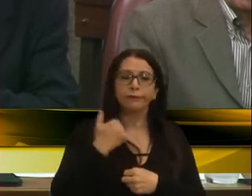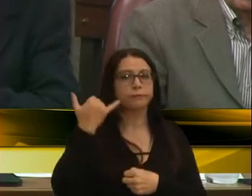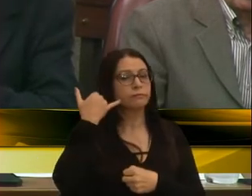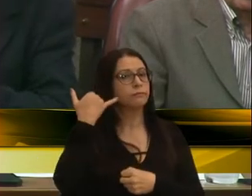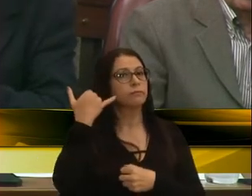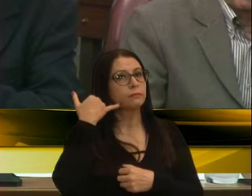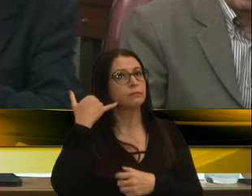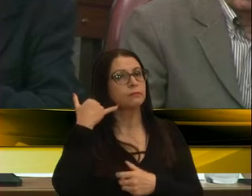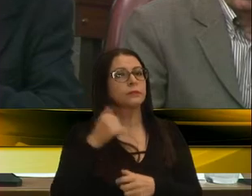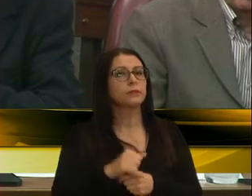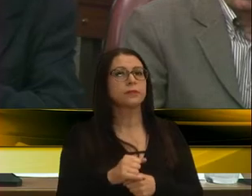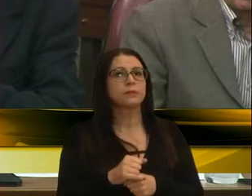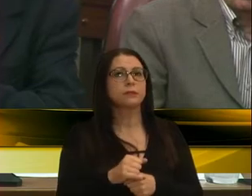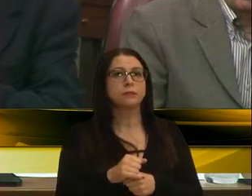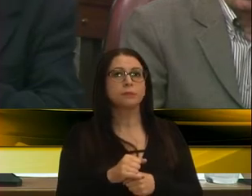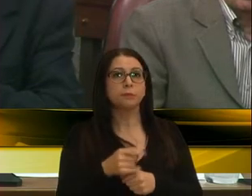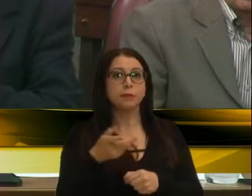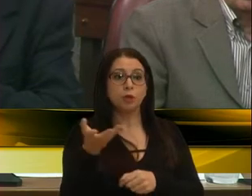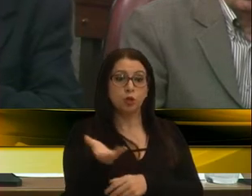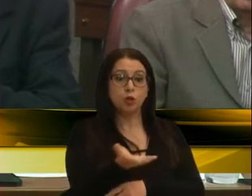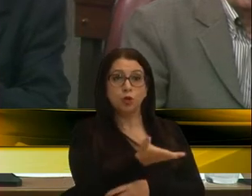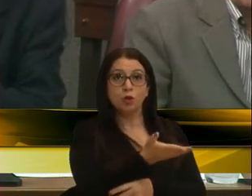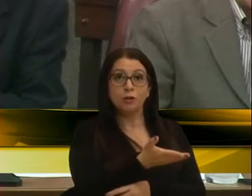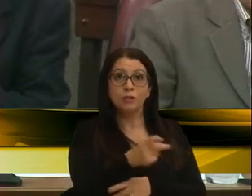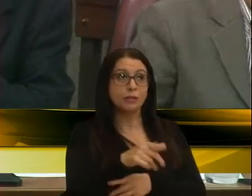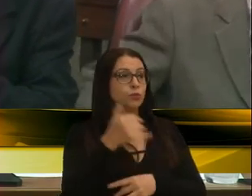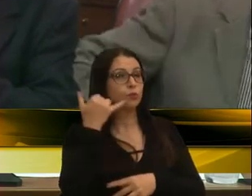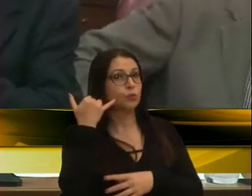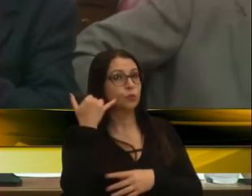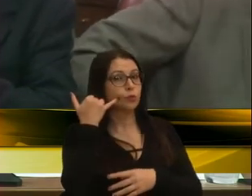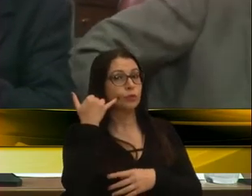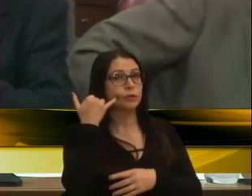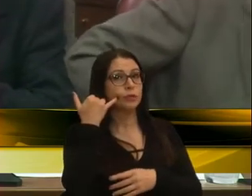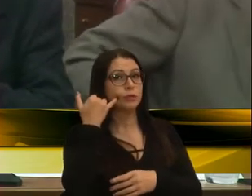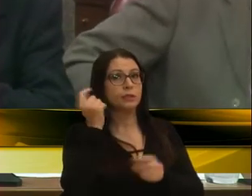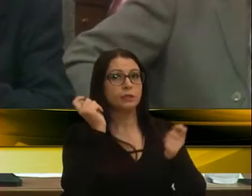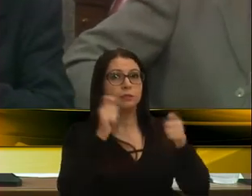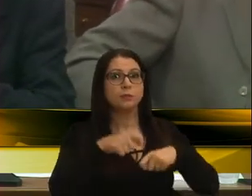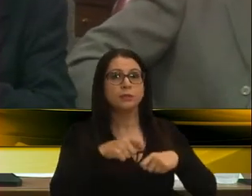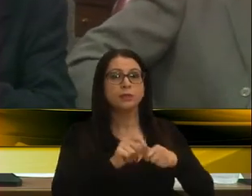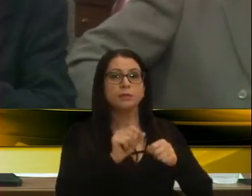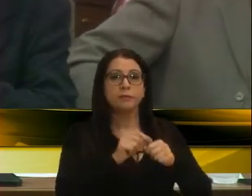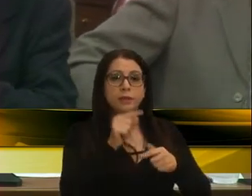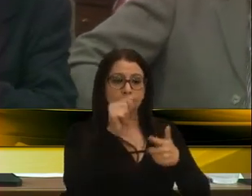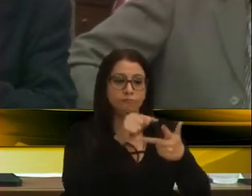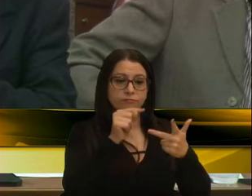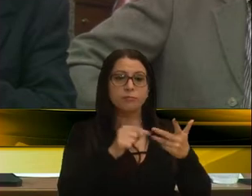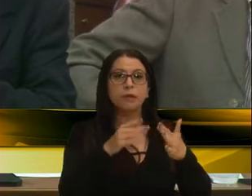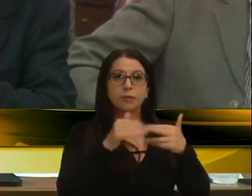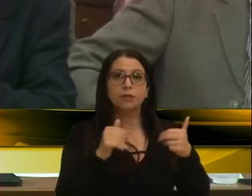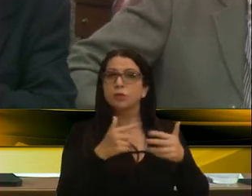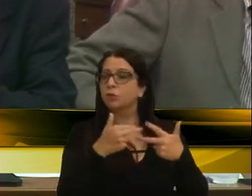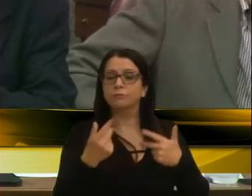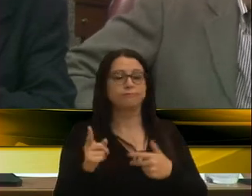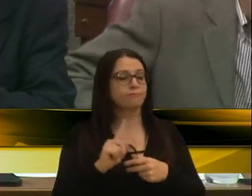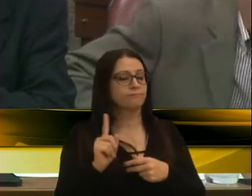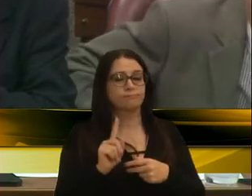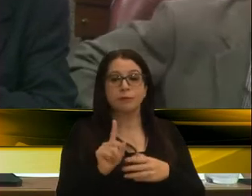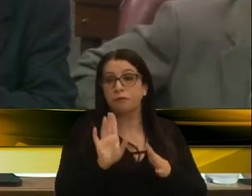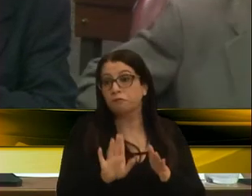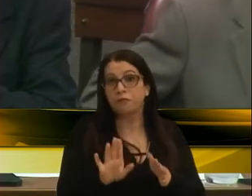ligações para que corte. E aqui tu liga para quem compete, tu faz isso, faz pedido e as coisas não saem do